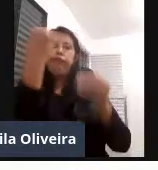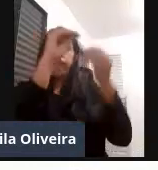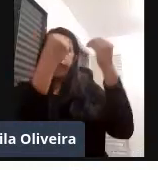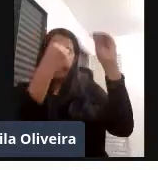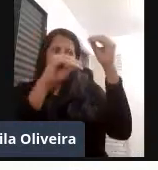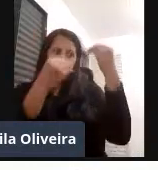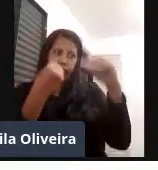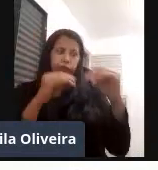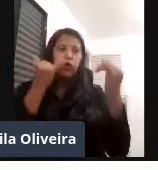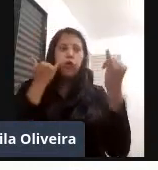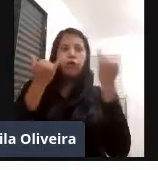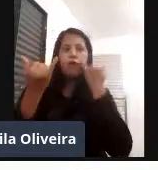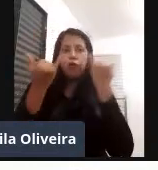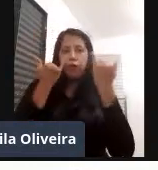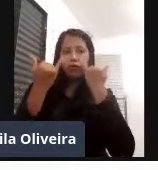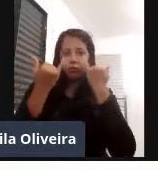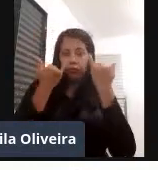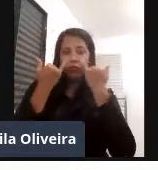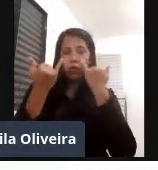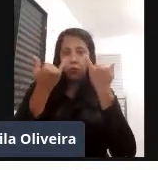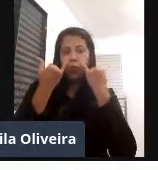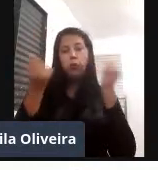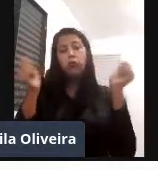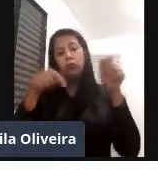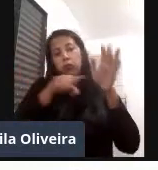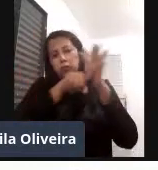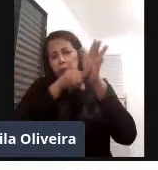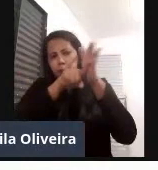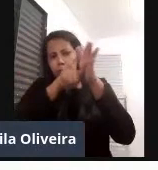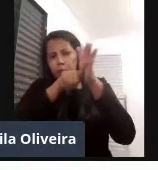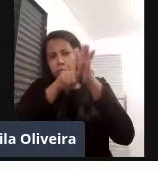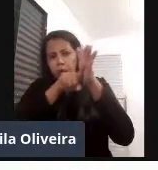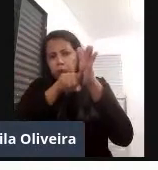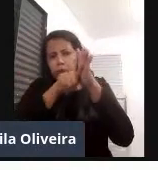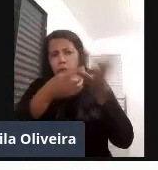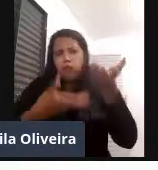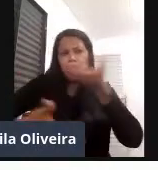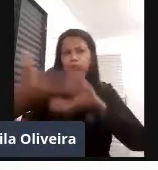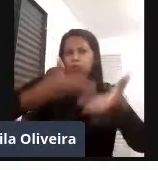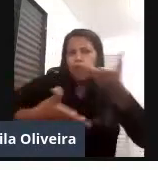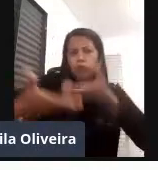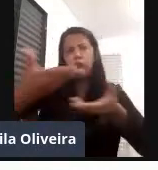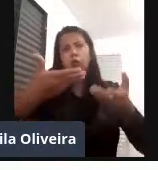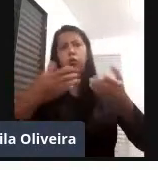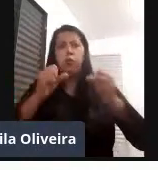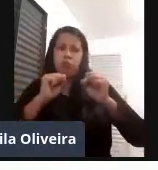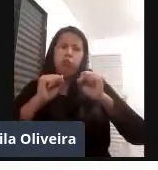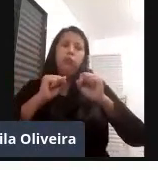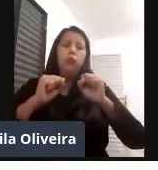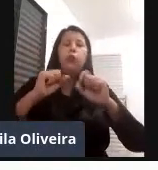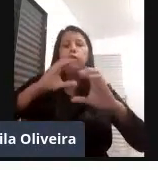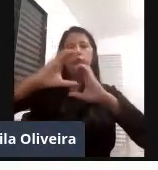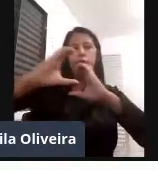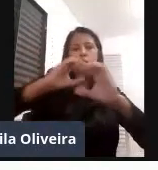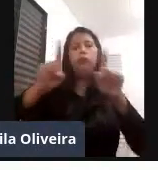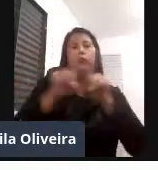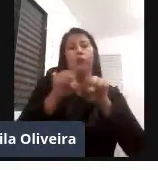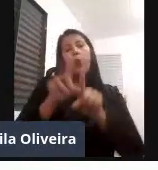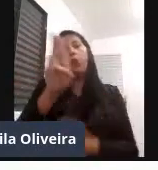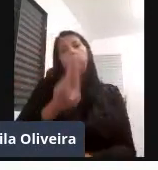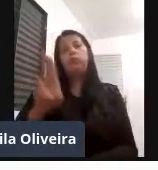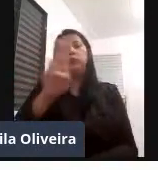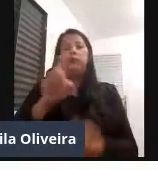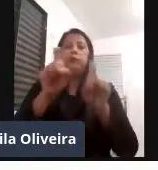eletrônica pesquisáveis de modo interativo ou conversacional através de um computador. É